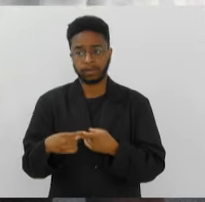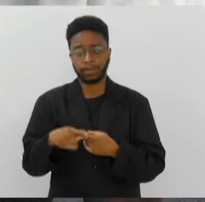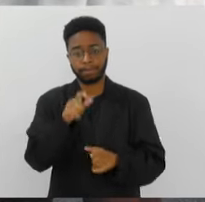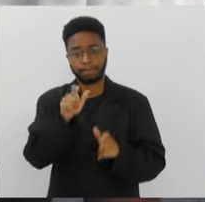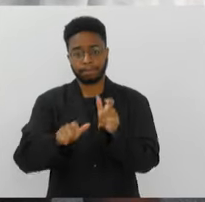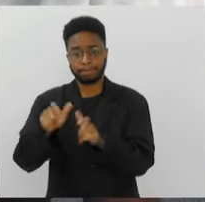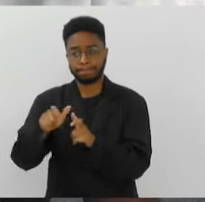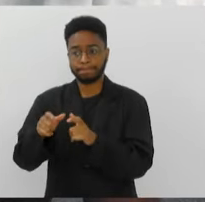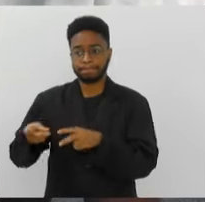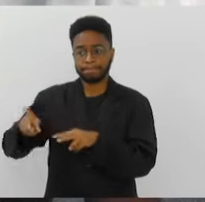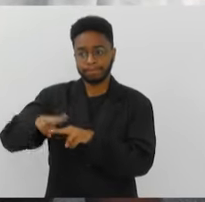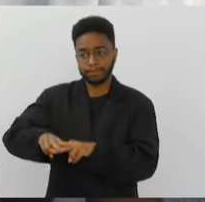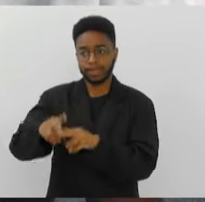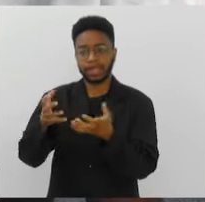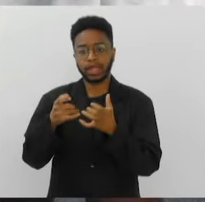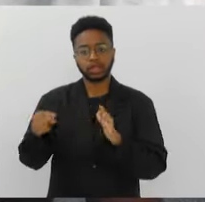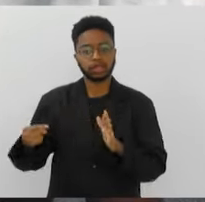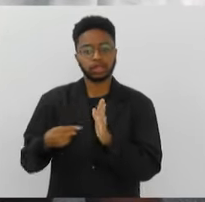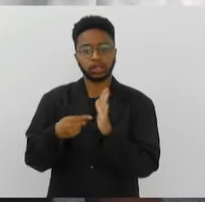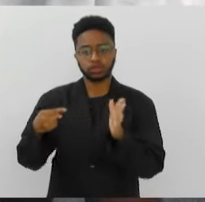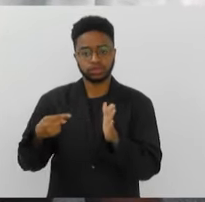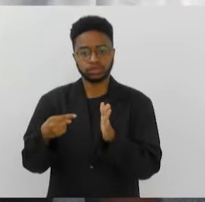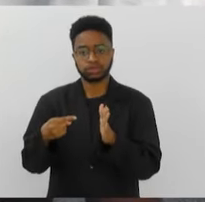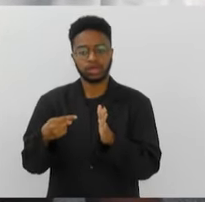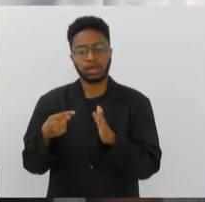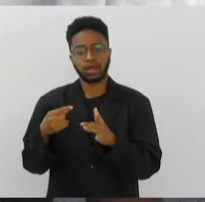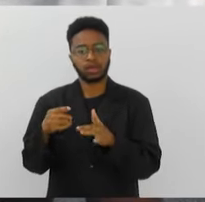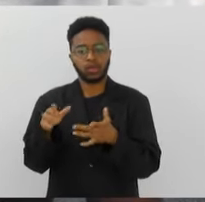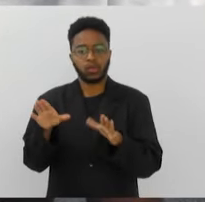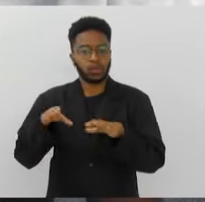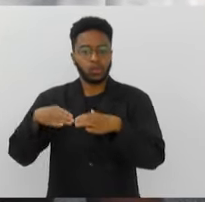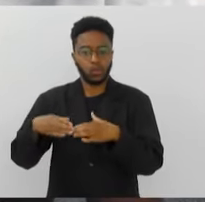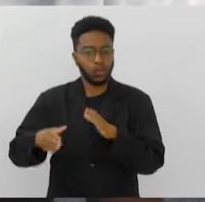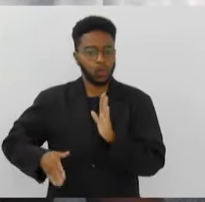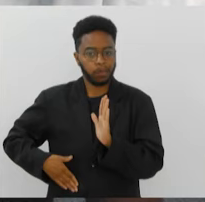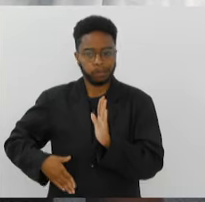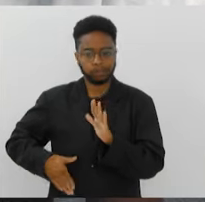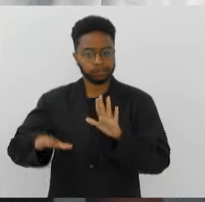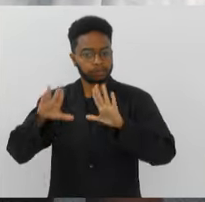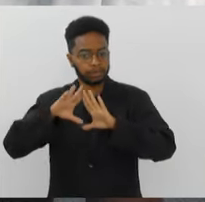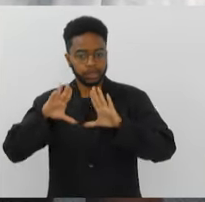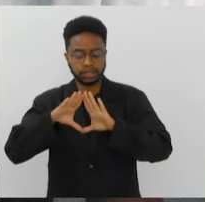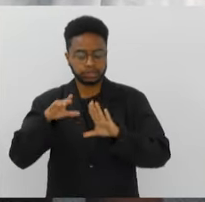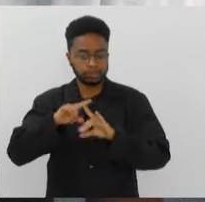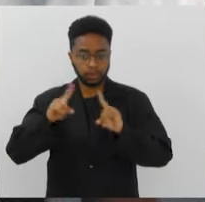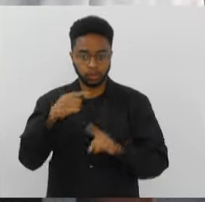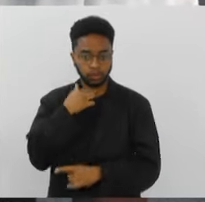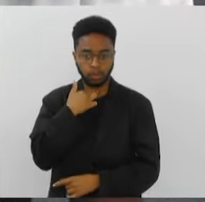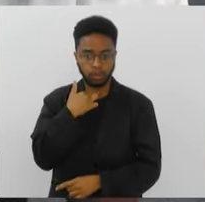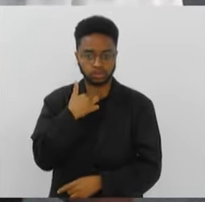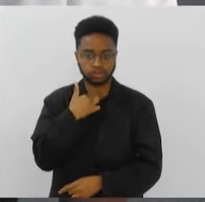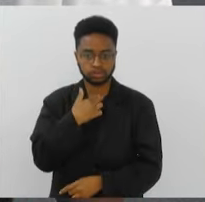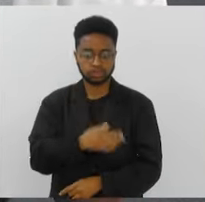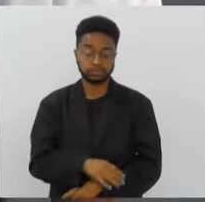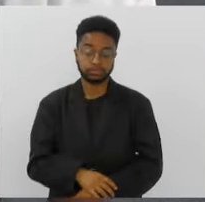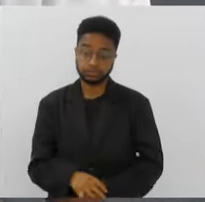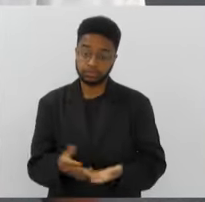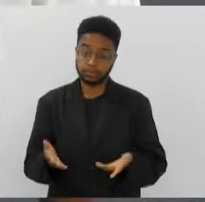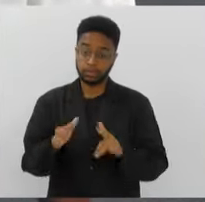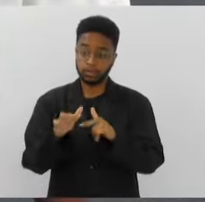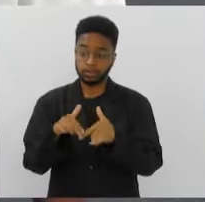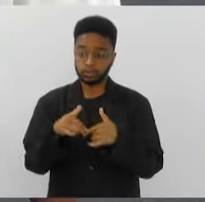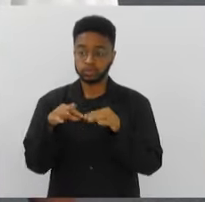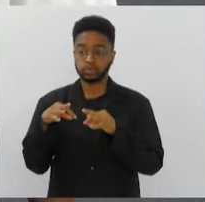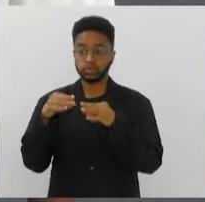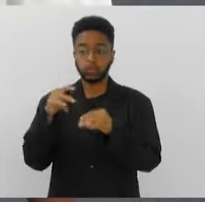preso, está lá, quer denunciar uma máfia, uma quadrilha, uma milícia. Não pode fazer, por isso que todos os procuradores